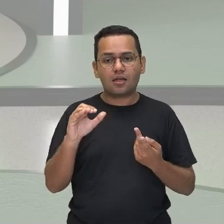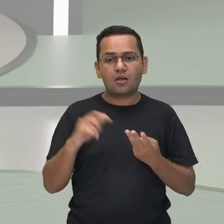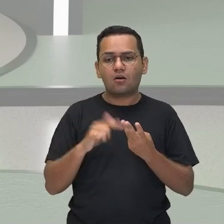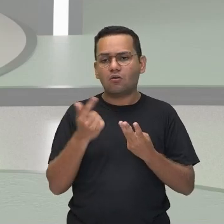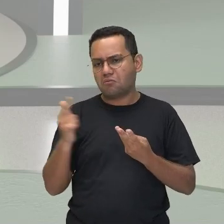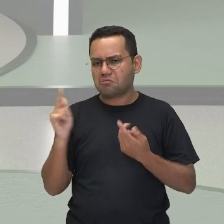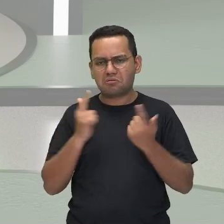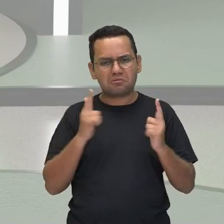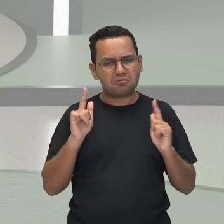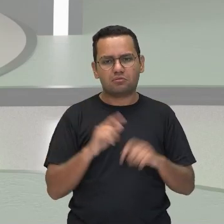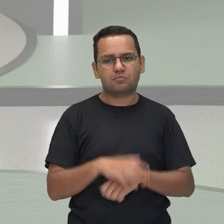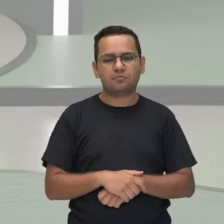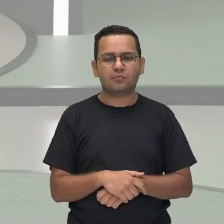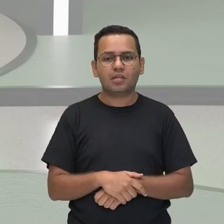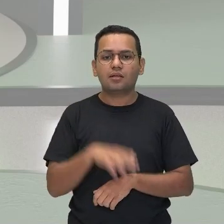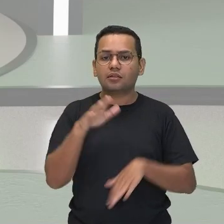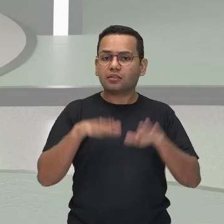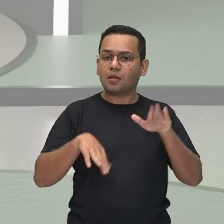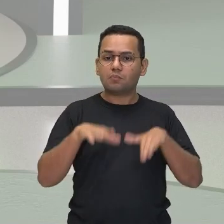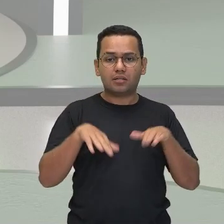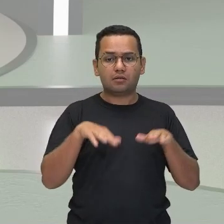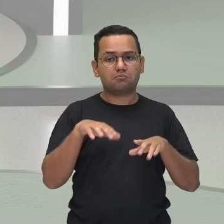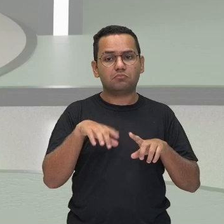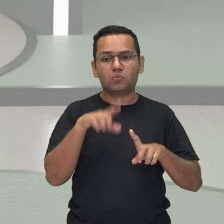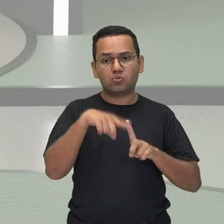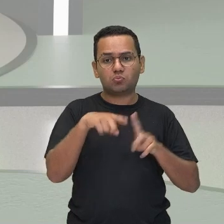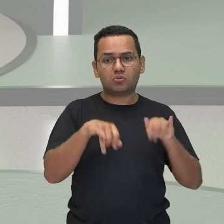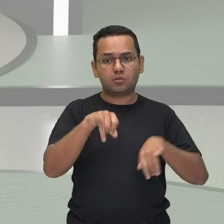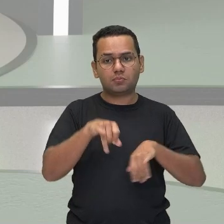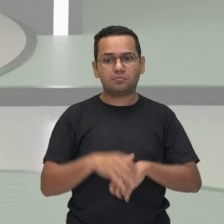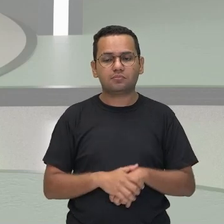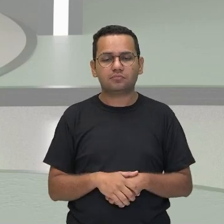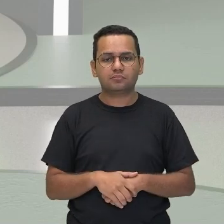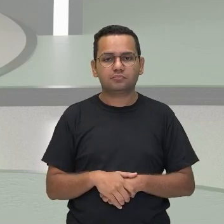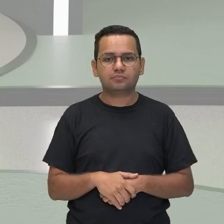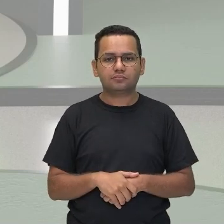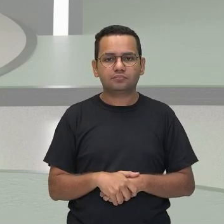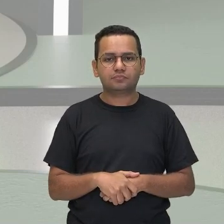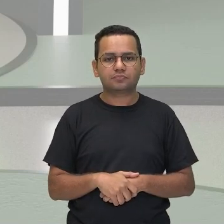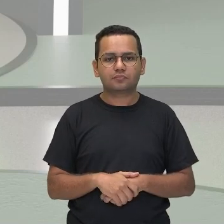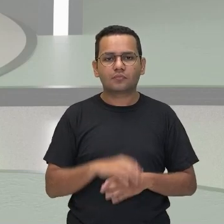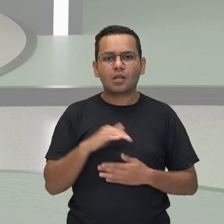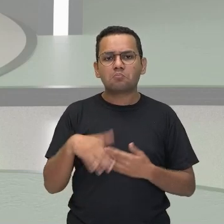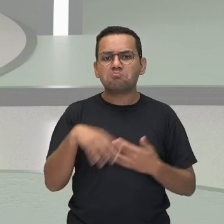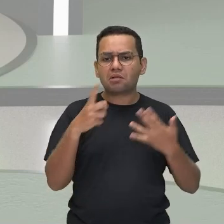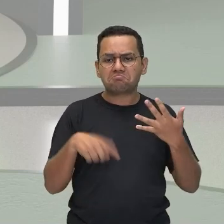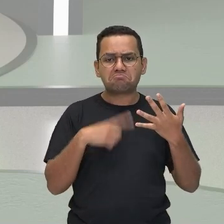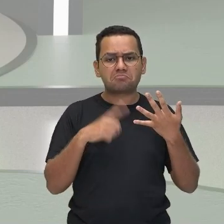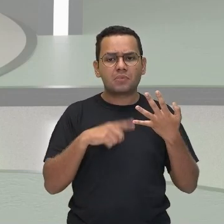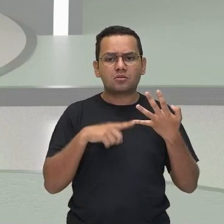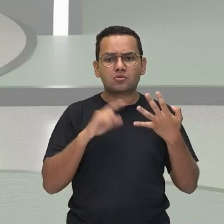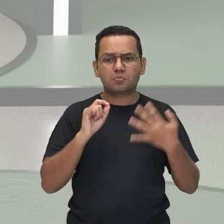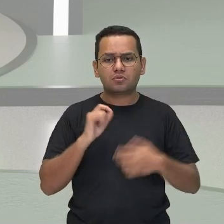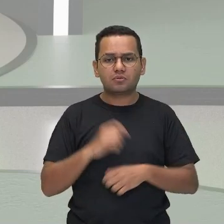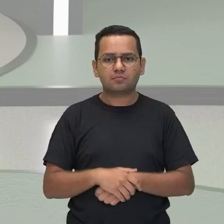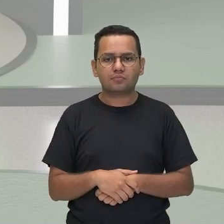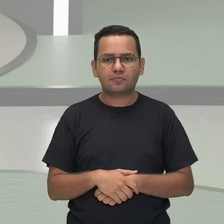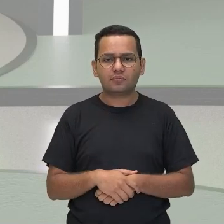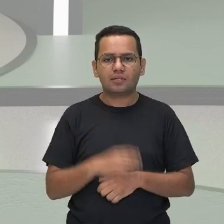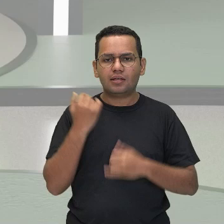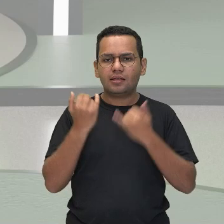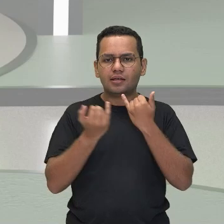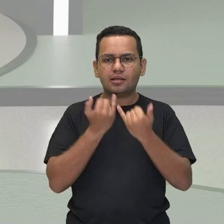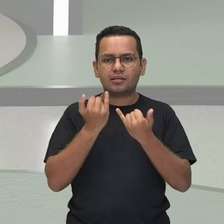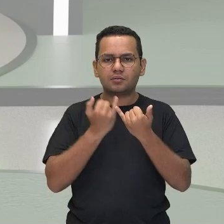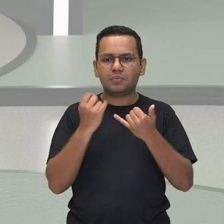Depende das suas propriedades químicas. Nesse caso aqui, na destilação fracionada, ela é similar à